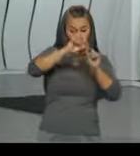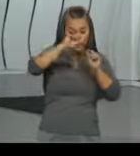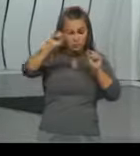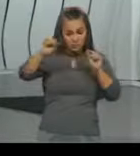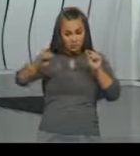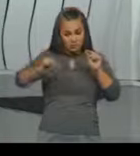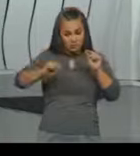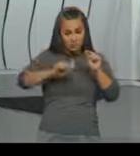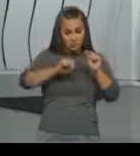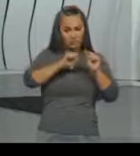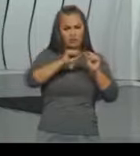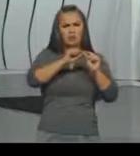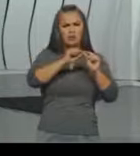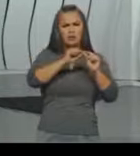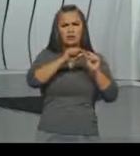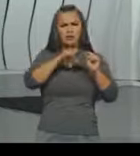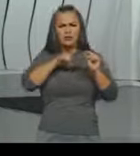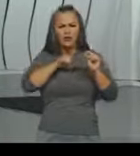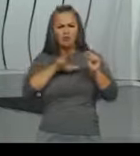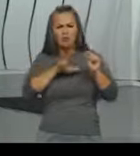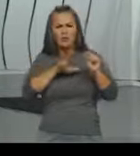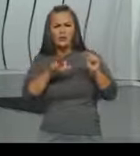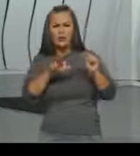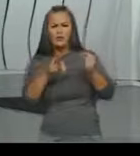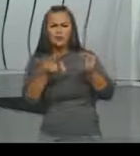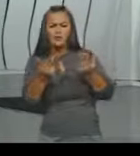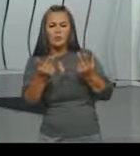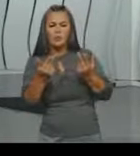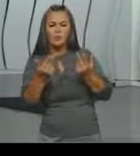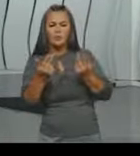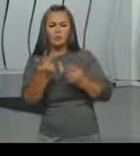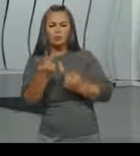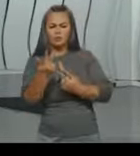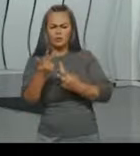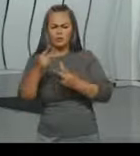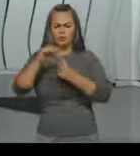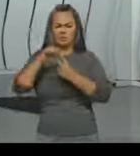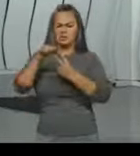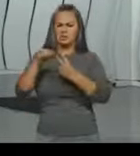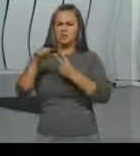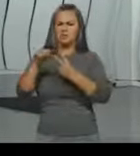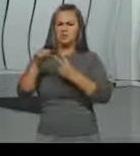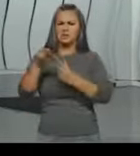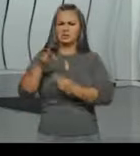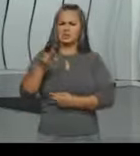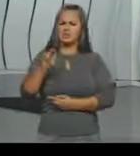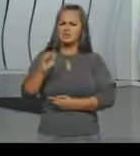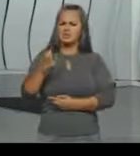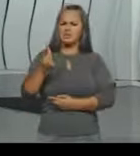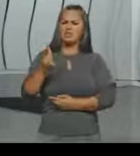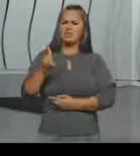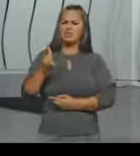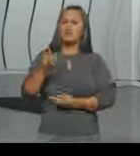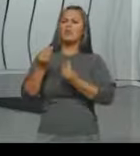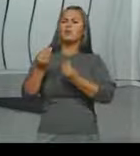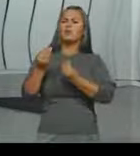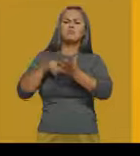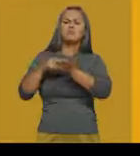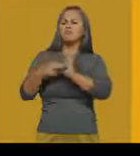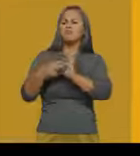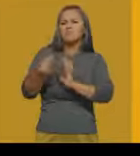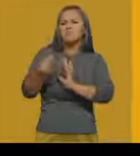tenho 2π radianos. Doido, né? Que é isso? Então, quando eu